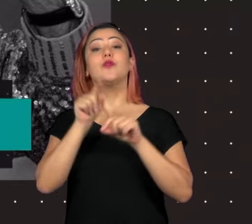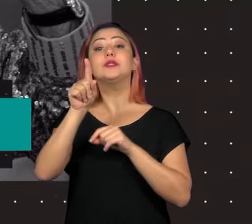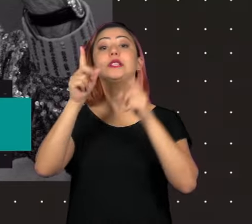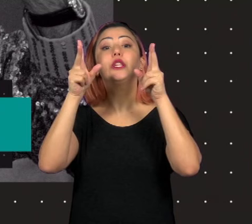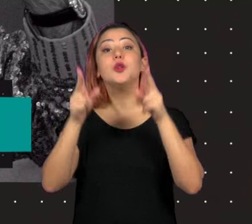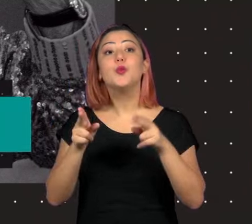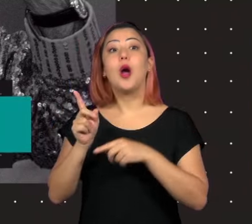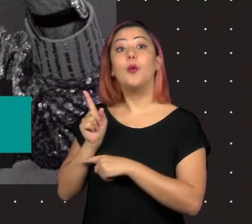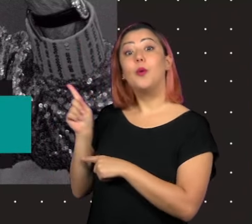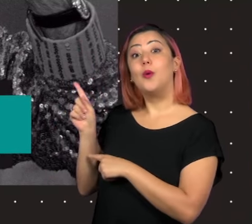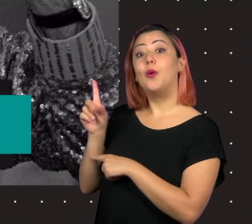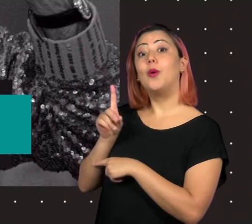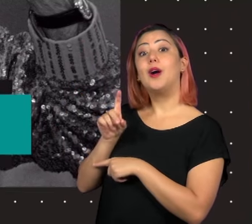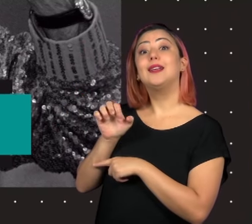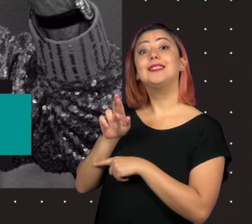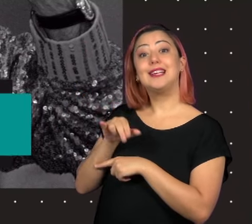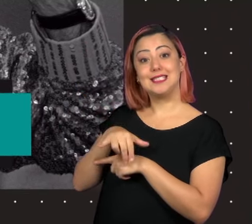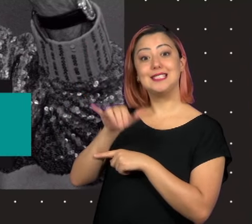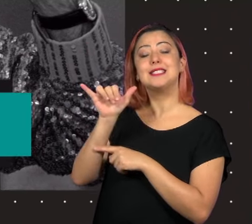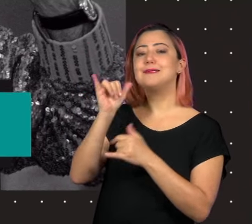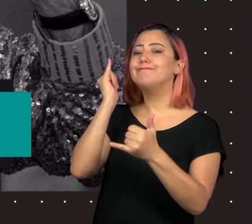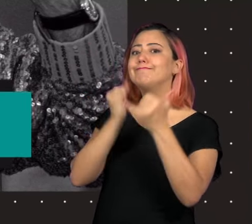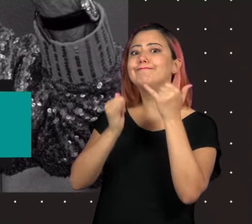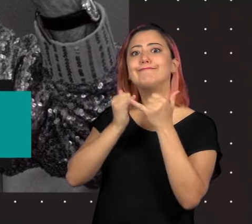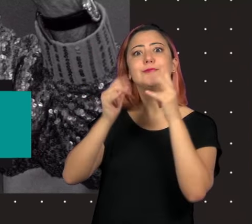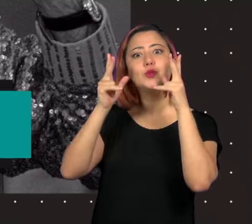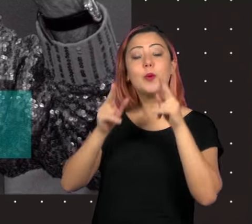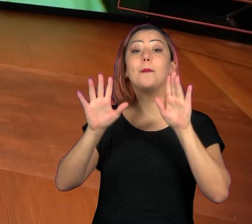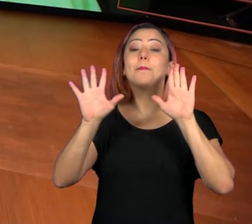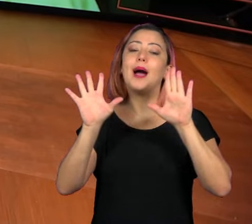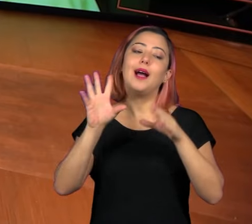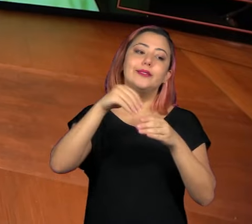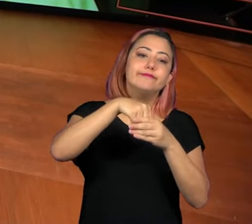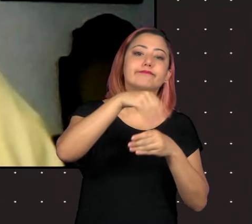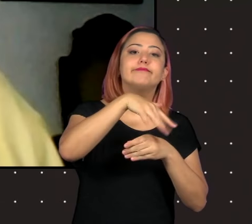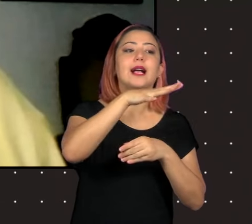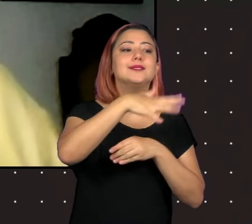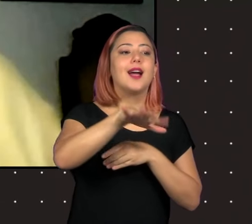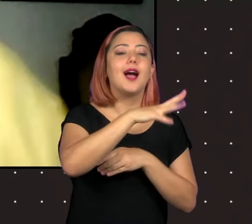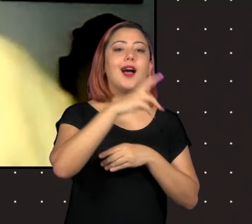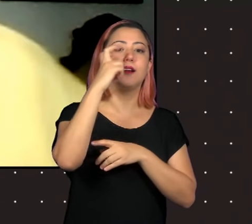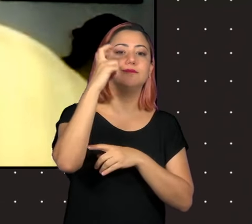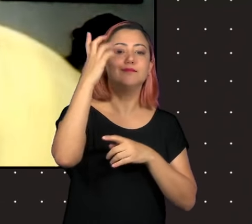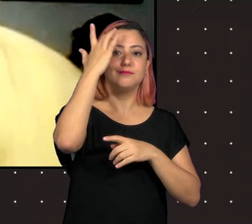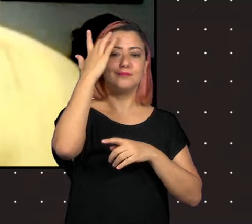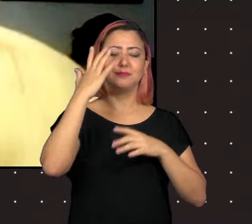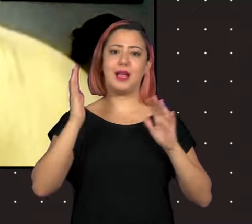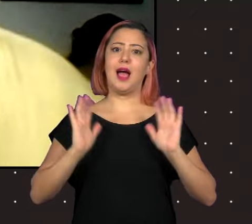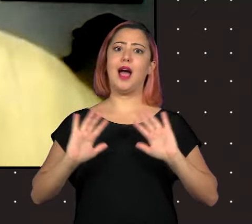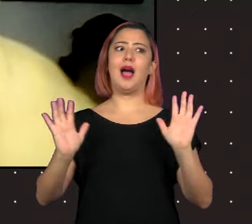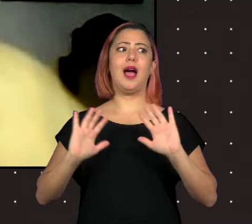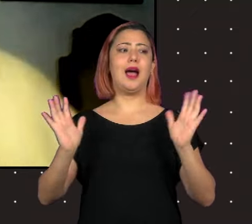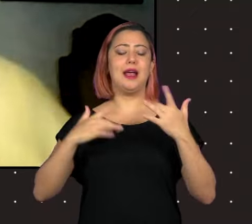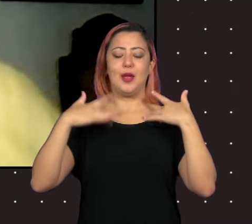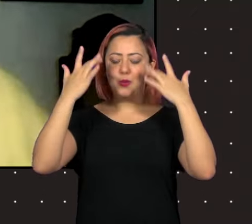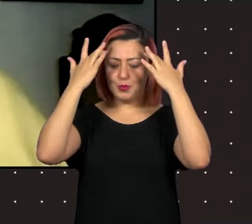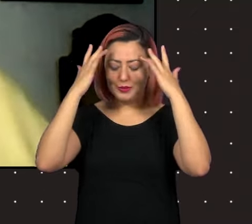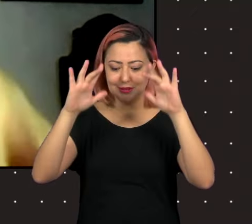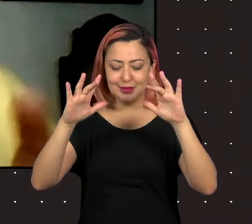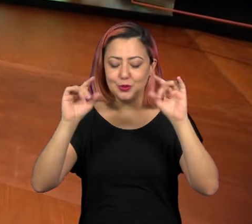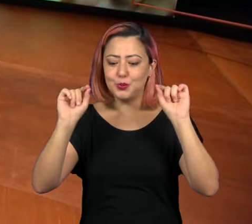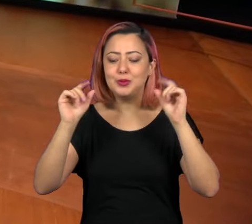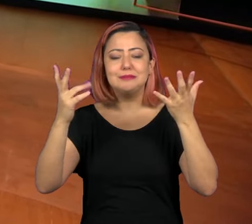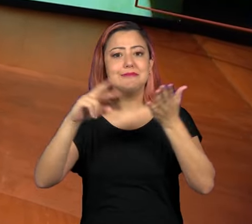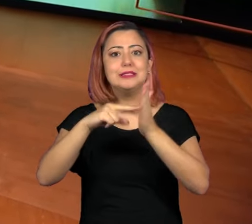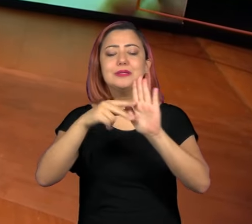dos intelectuais. O que, que ela quis dizer com isso, hein? O que, que você pode dizer? Eu não sei o que, que ela quis dizer com